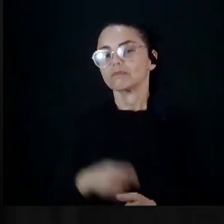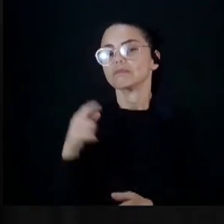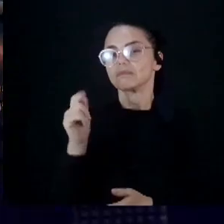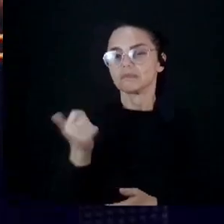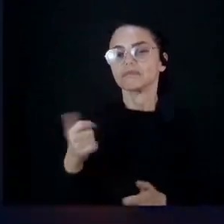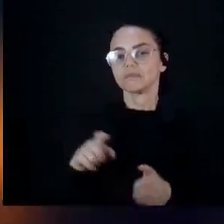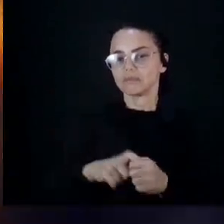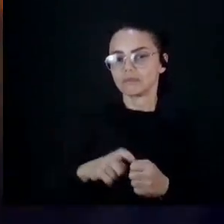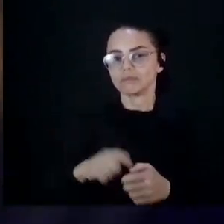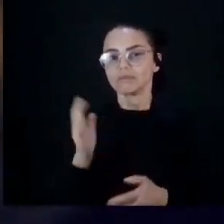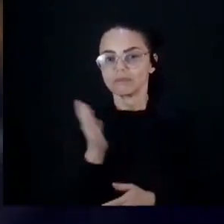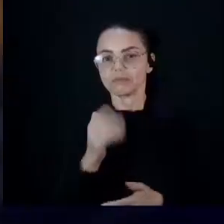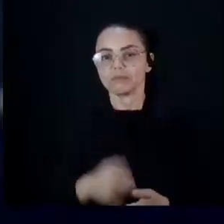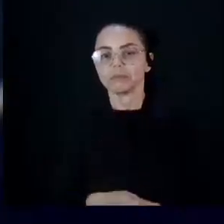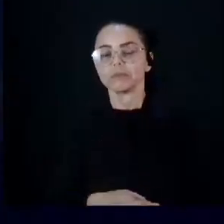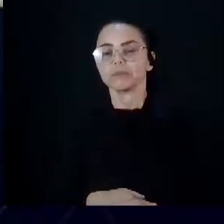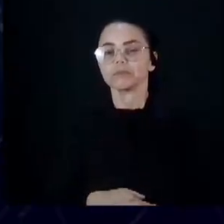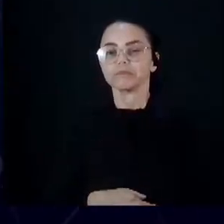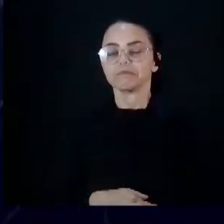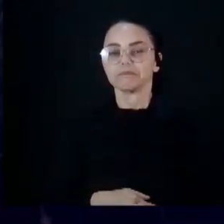já.